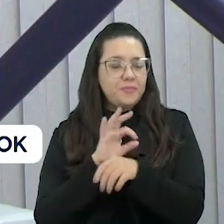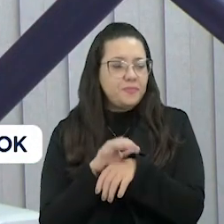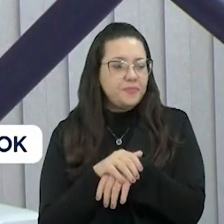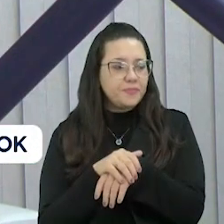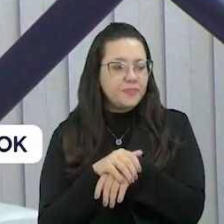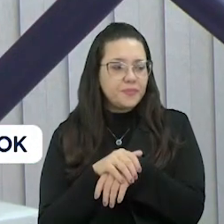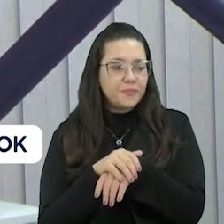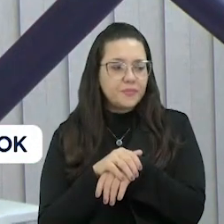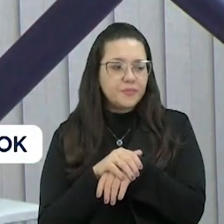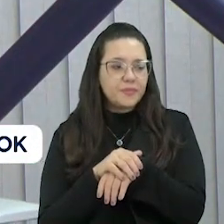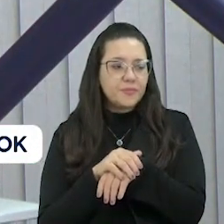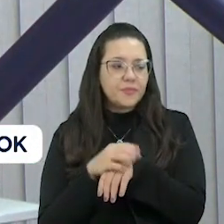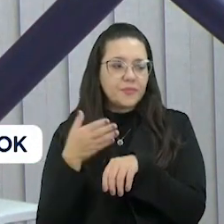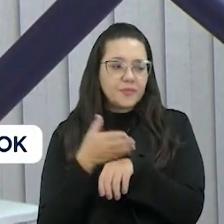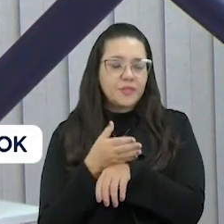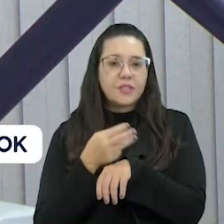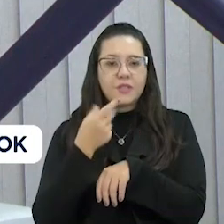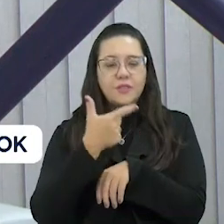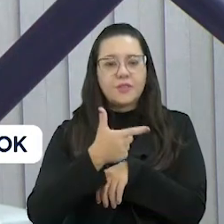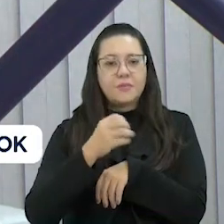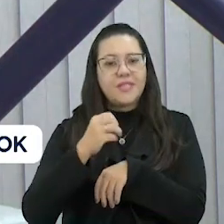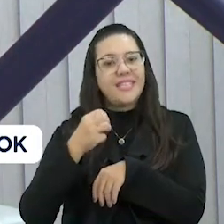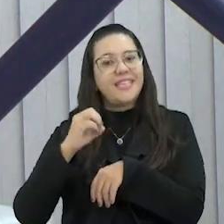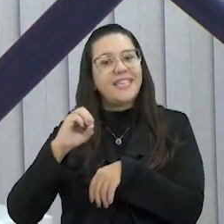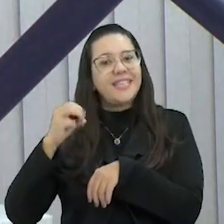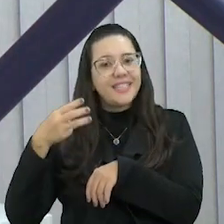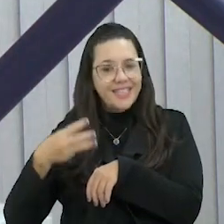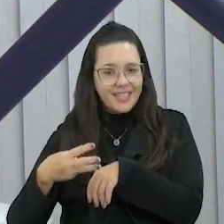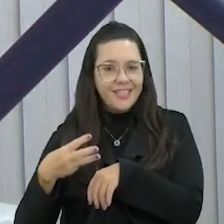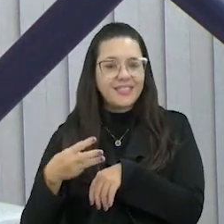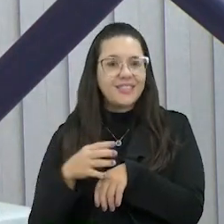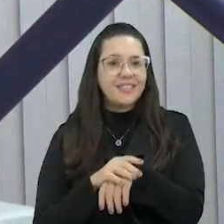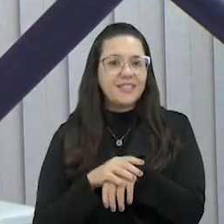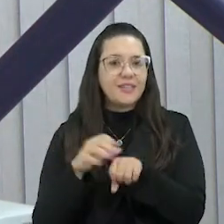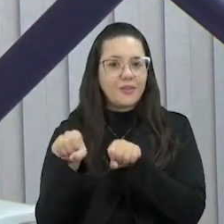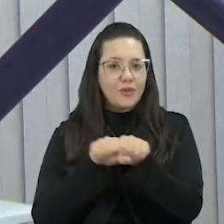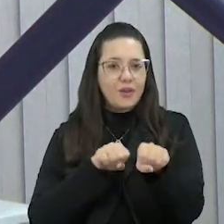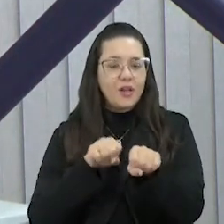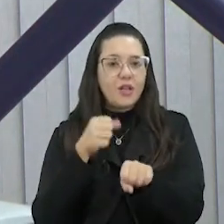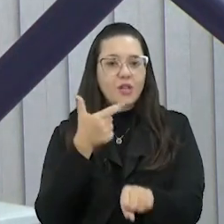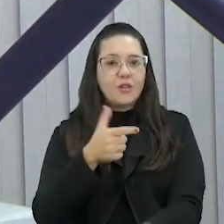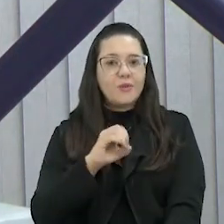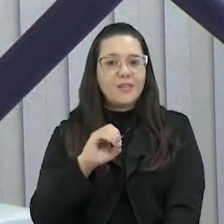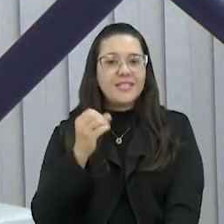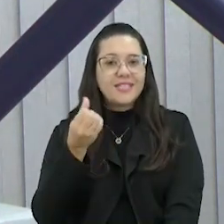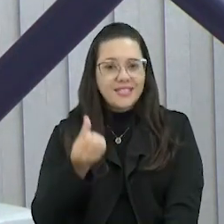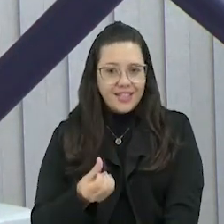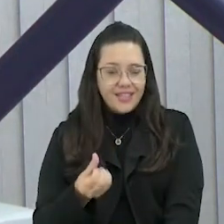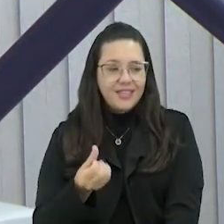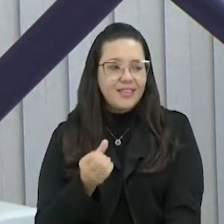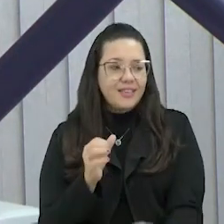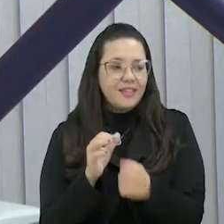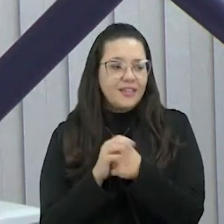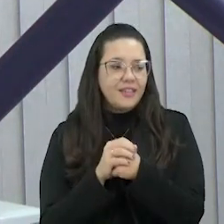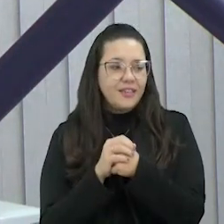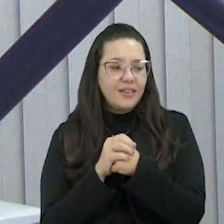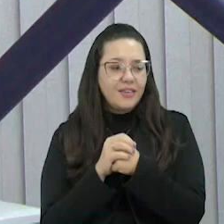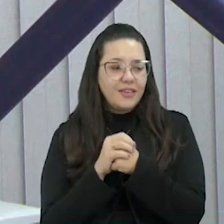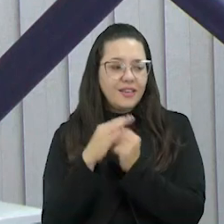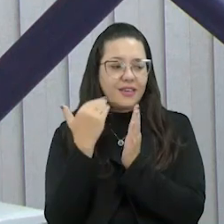em 2003, né, no Barro Branco, pelo Barro Branco. Me formei em 2006. Quando eu me formei, eu fui classificado